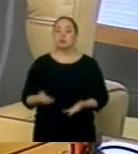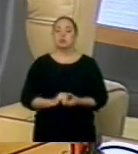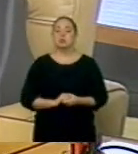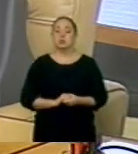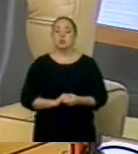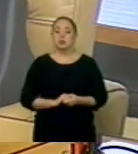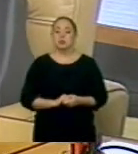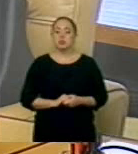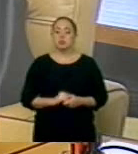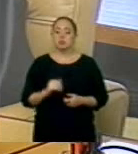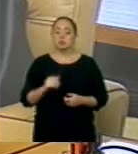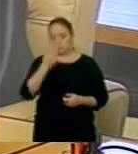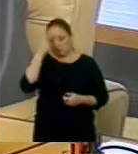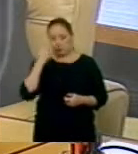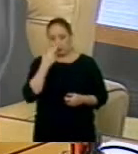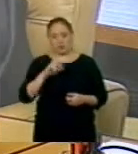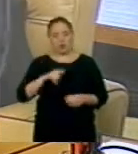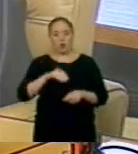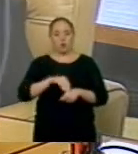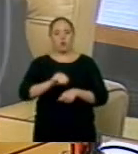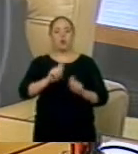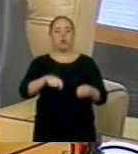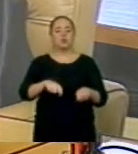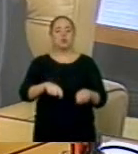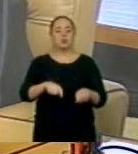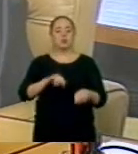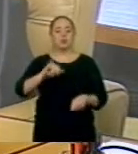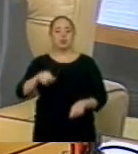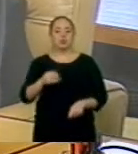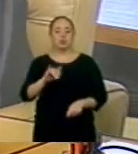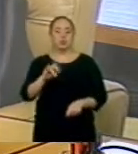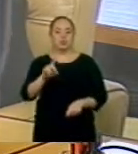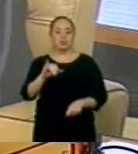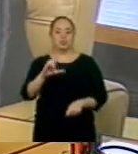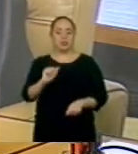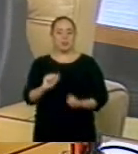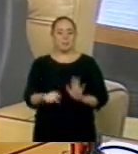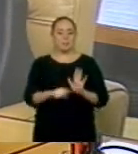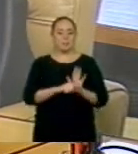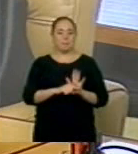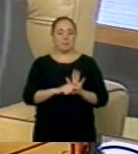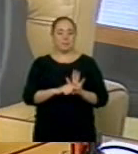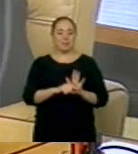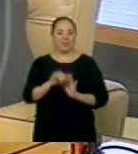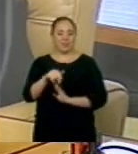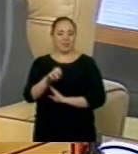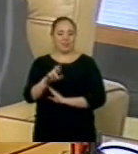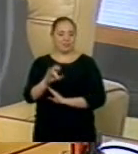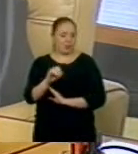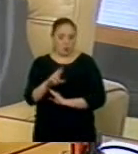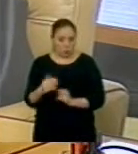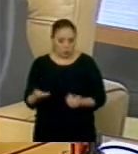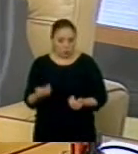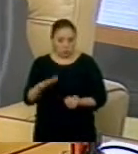escopo de dar ao parlamentar uma condição jurídica inferior, porque era, ou seria, o que poderia ocorrer, inferior em